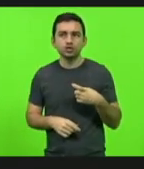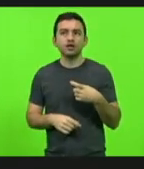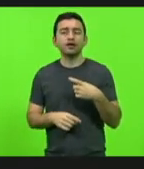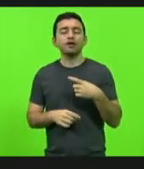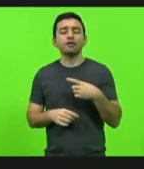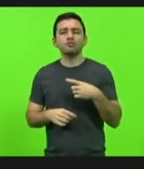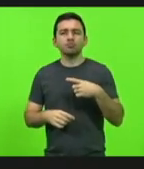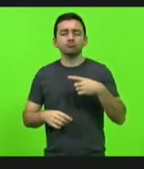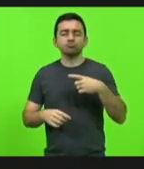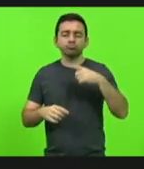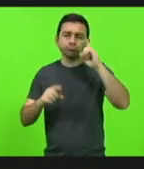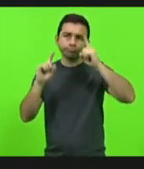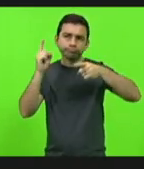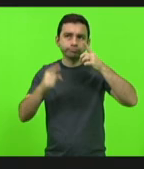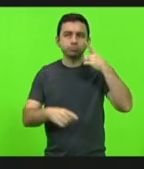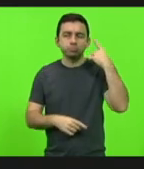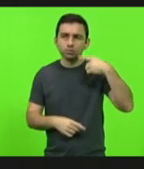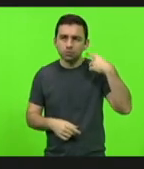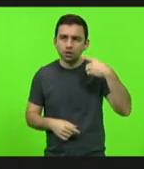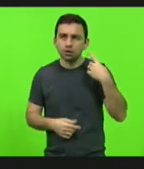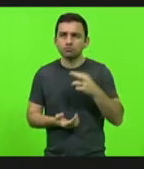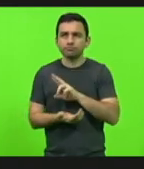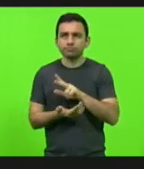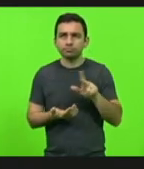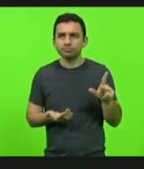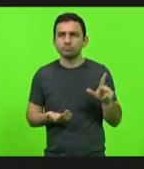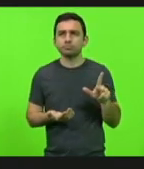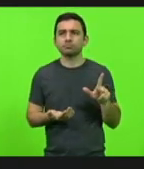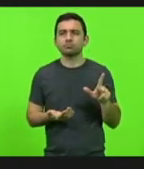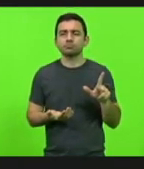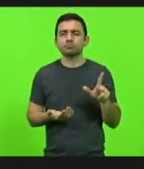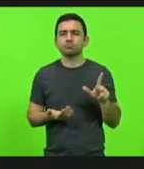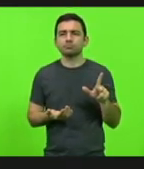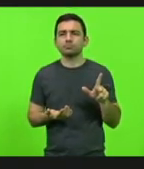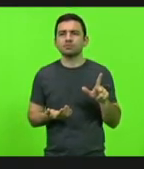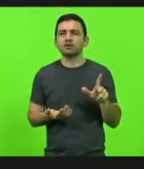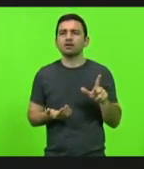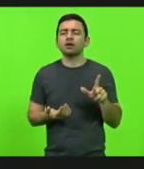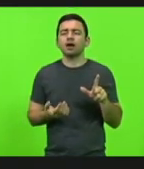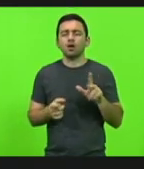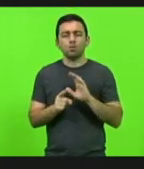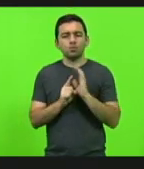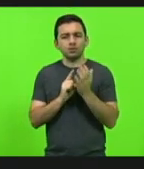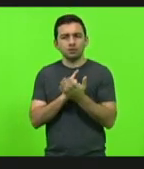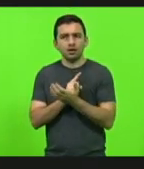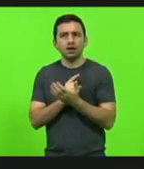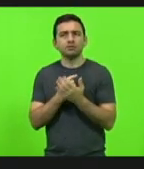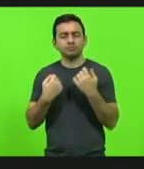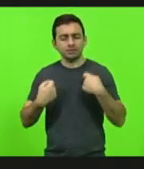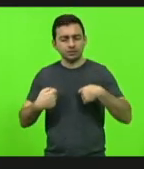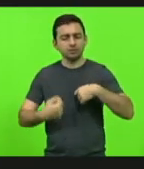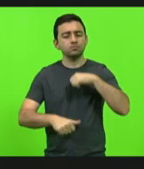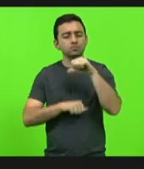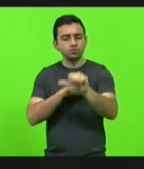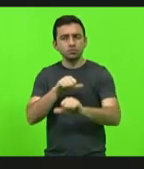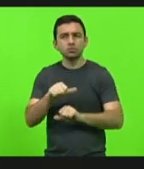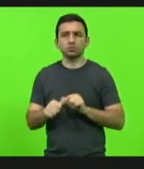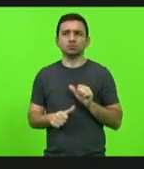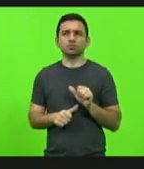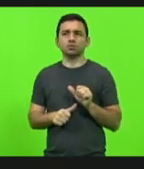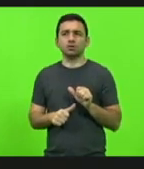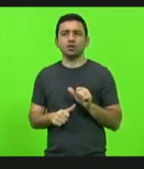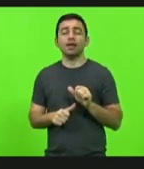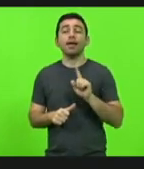legisladores por Barbie da comunidade em geral ela é muito importante essa mudança de atitude vem